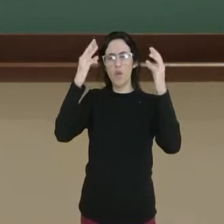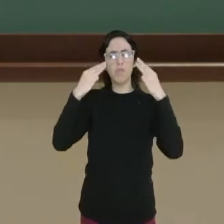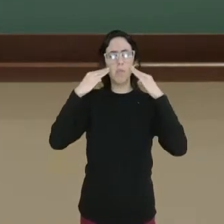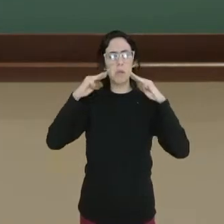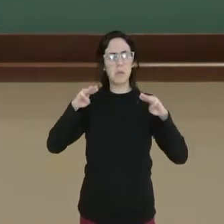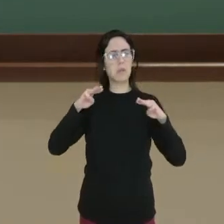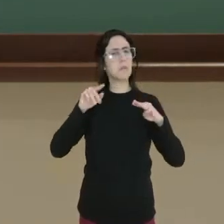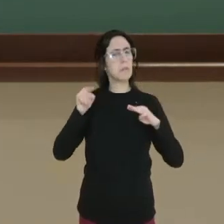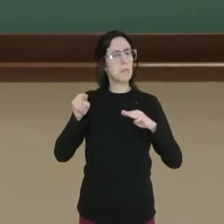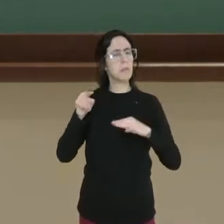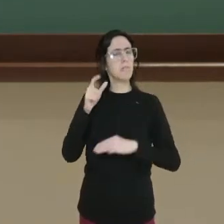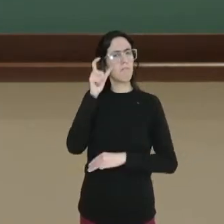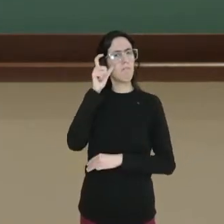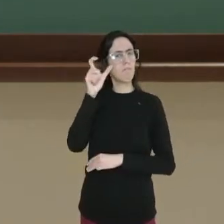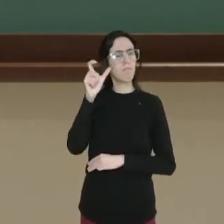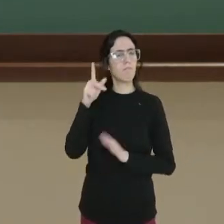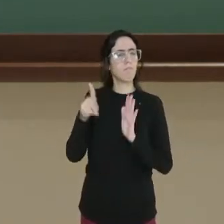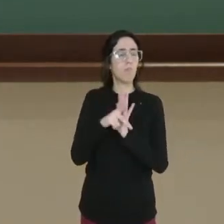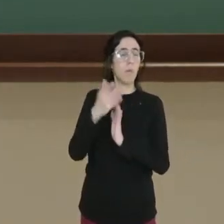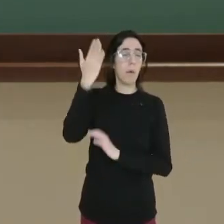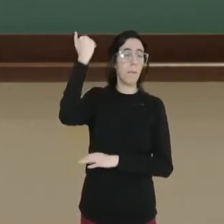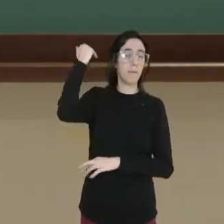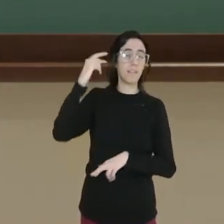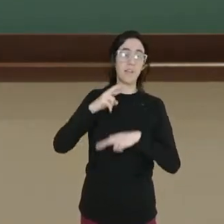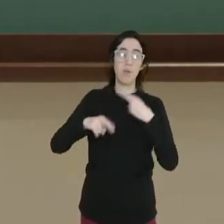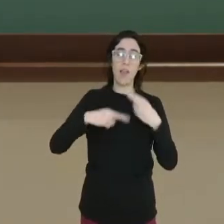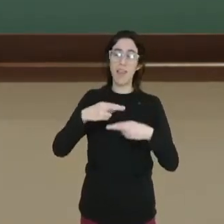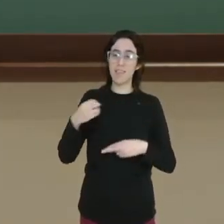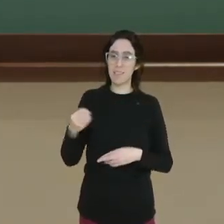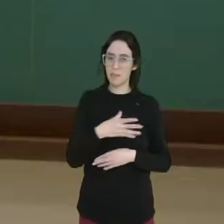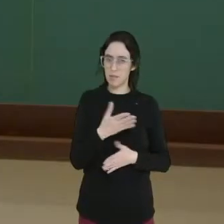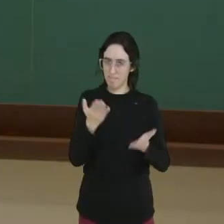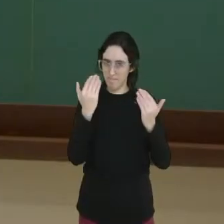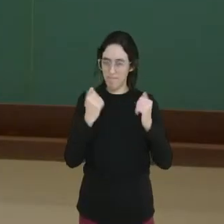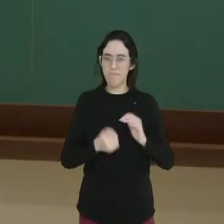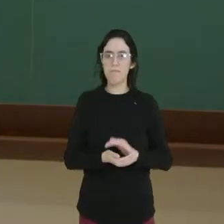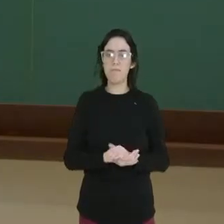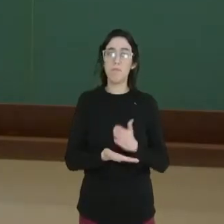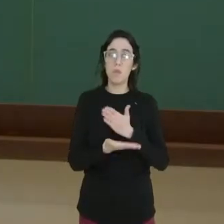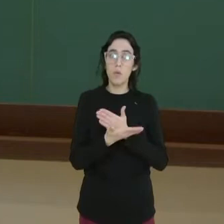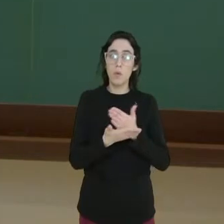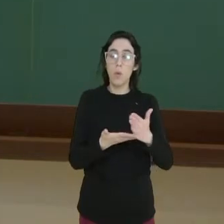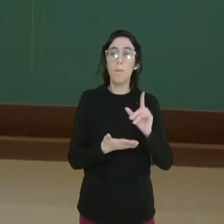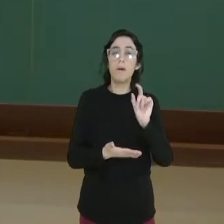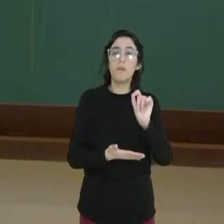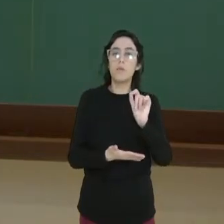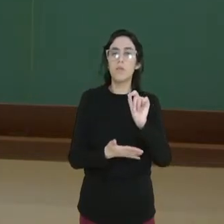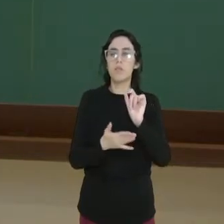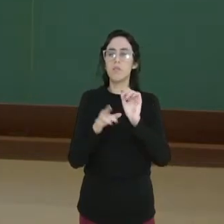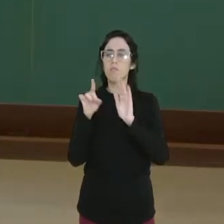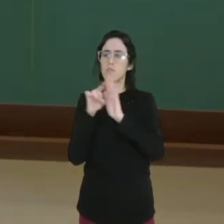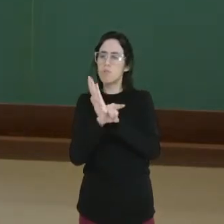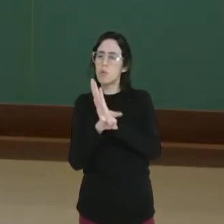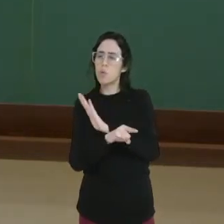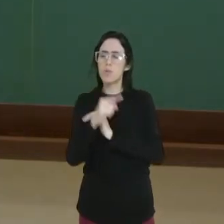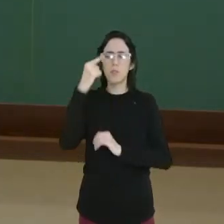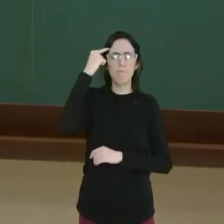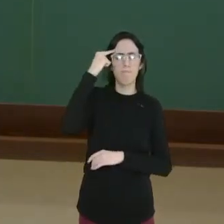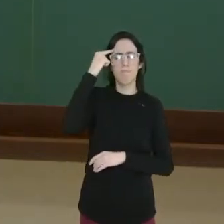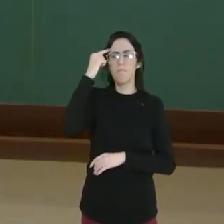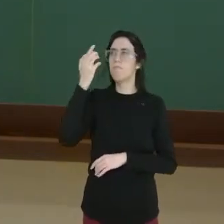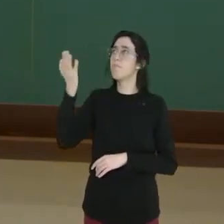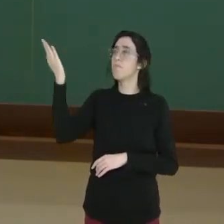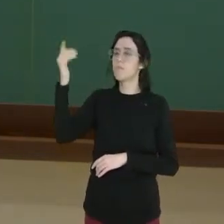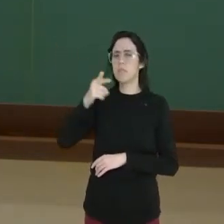que vem lá do Renascimento. Vamos lá? Começando já com algumas provocações. Você sabe